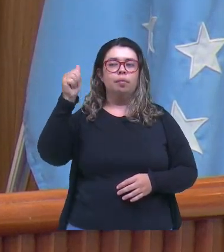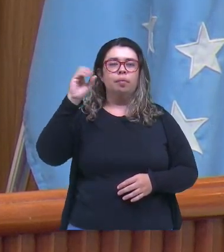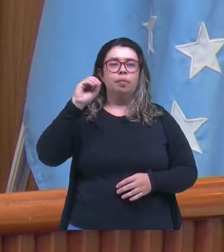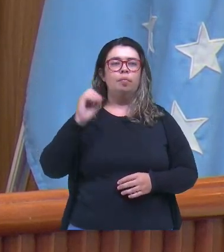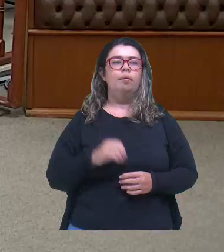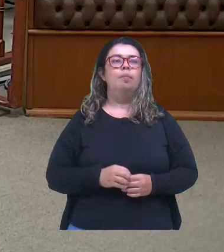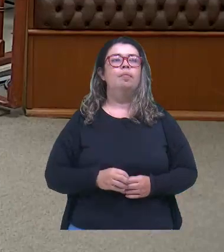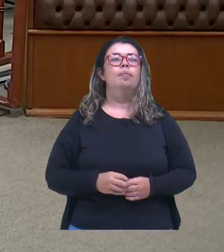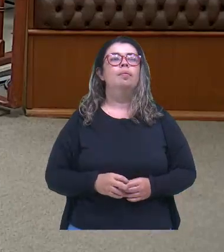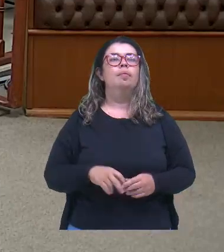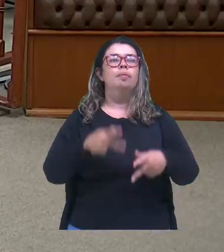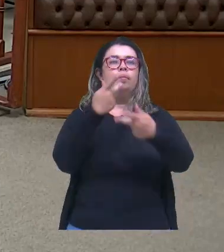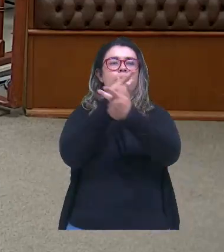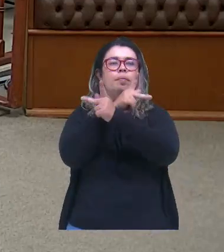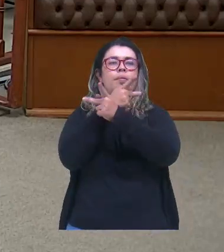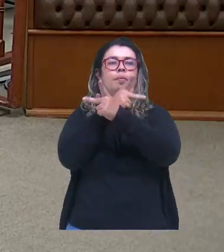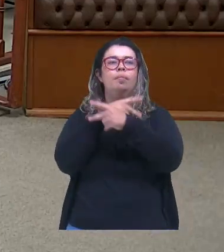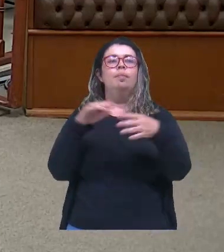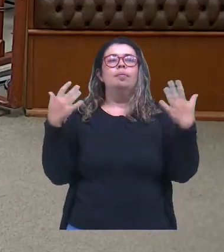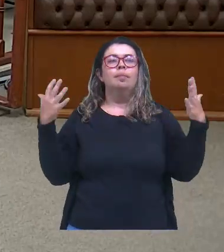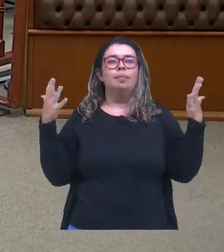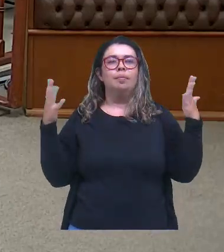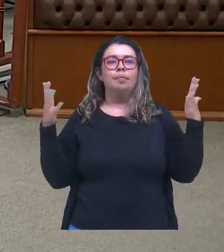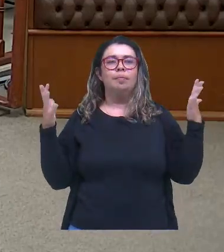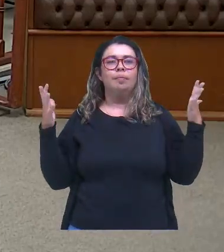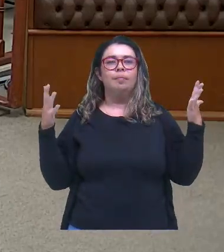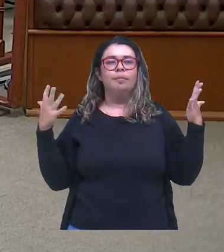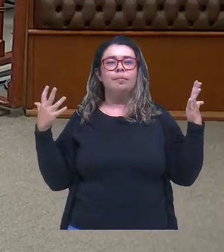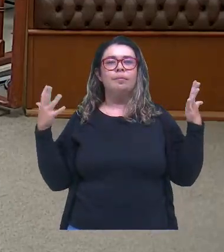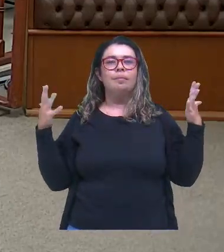de Presidente Prudente.